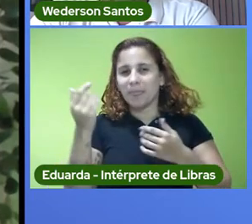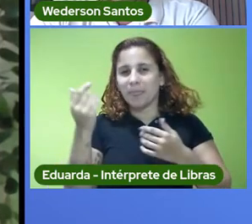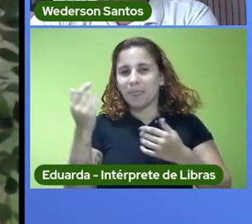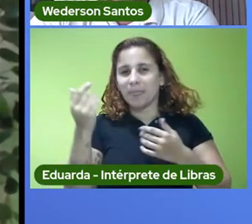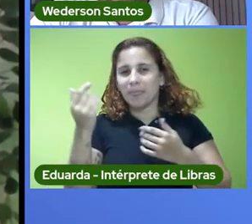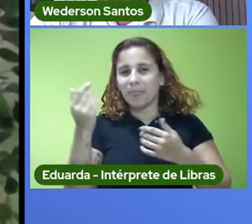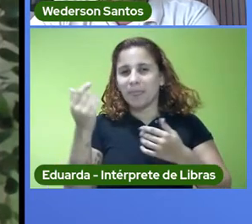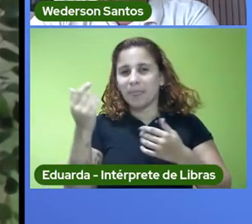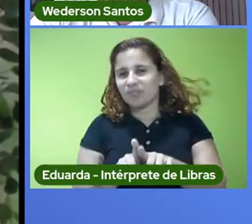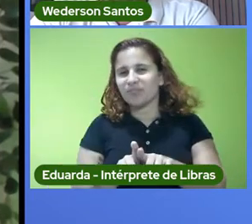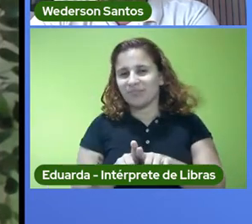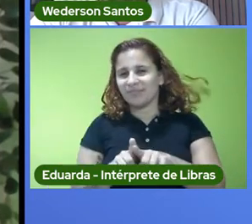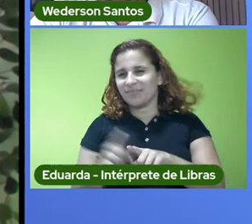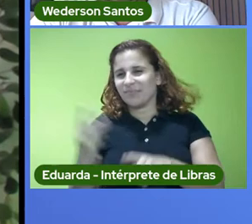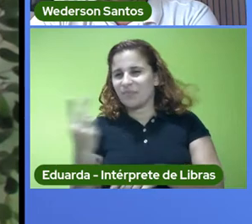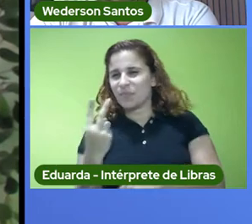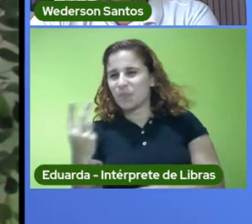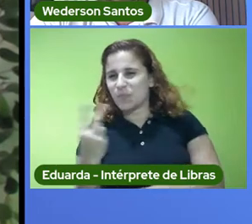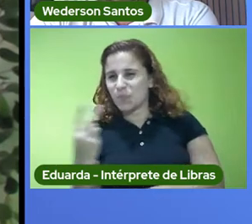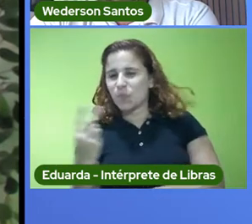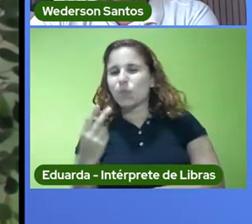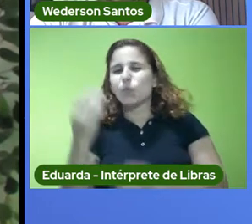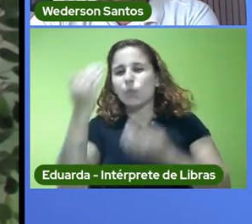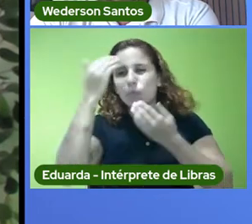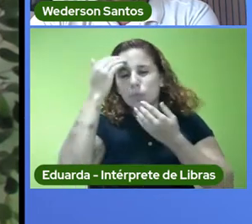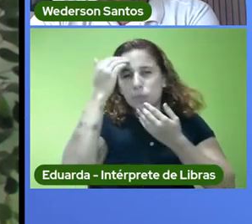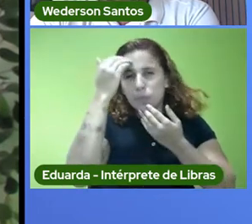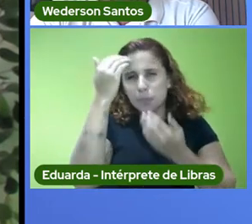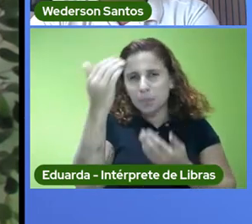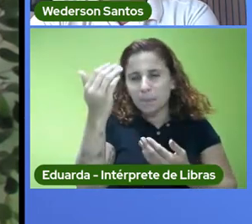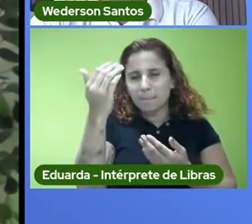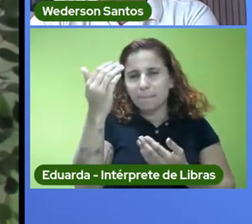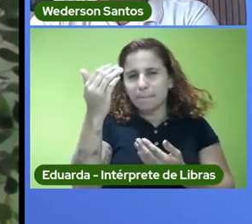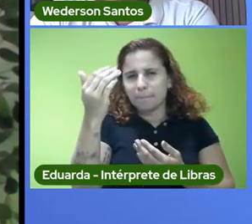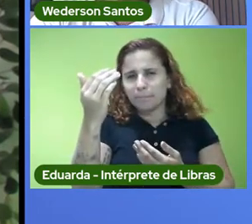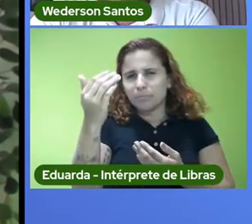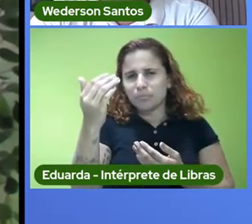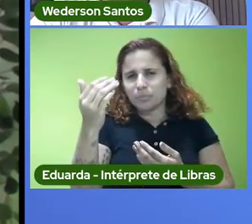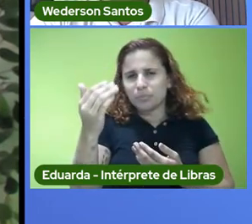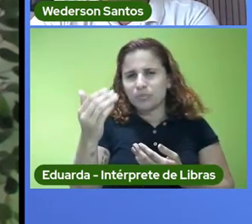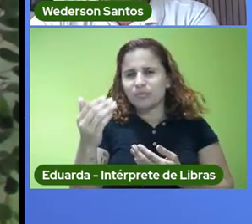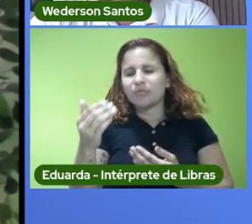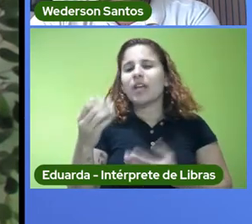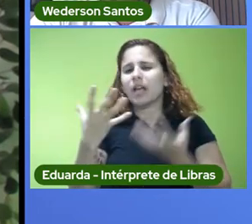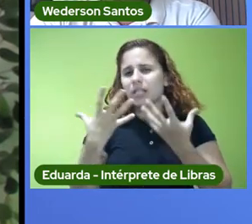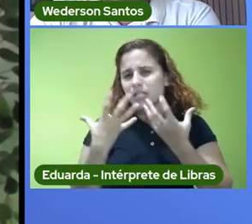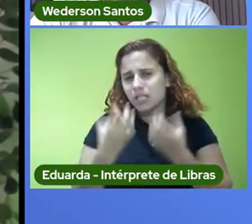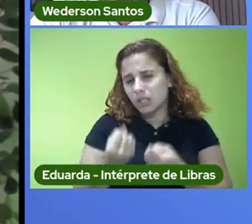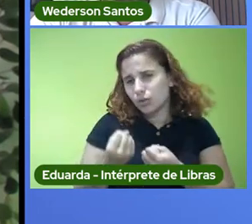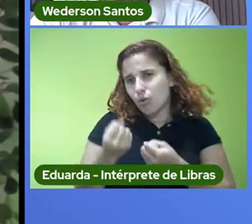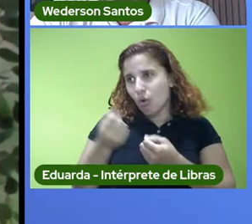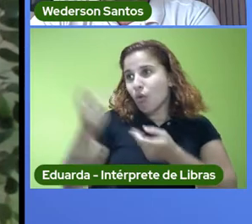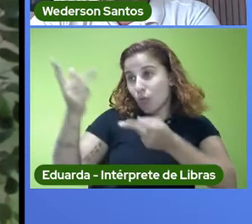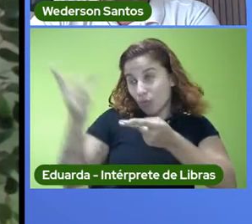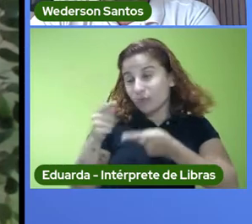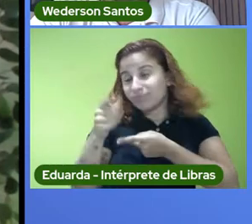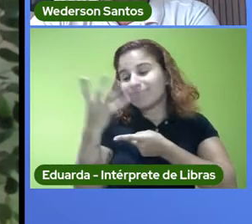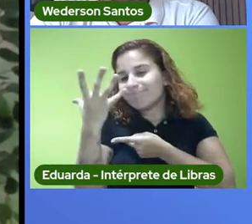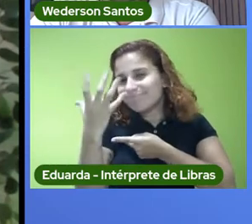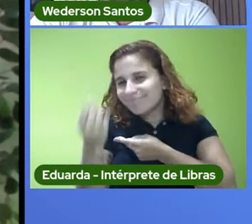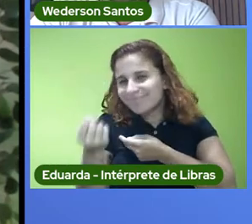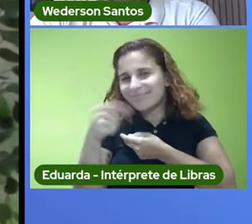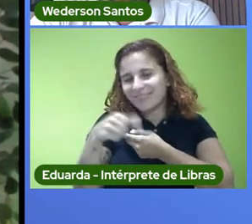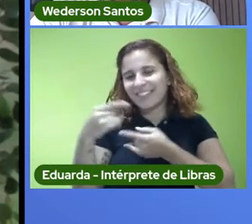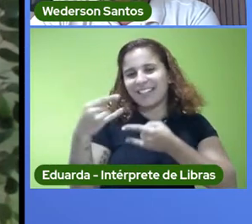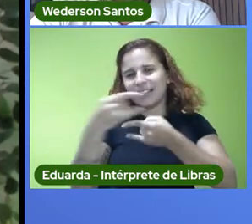Então, assim, que acertada seu convite, assim, que momento maravilhoso. E a gente se compromete, né? Eu acho que